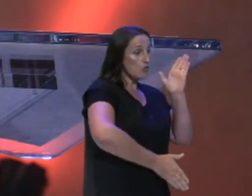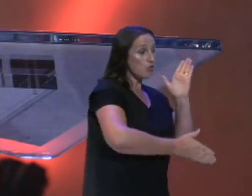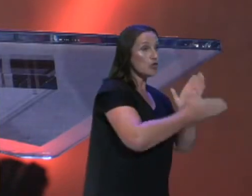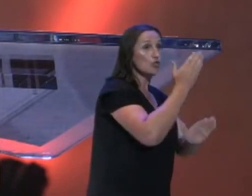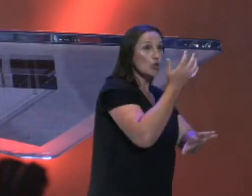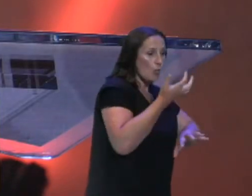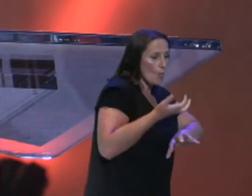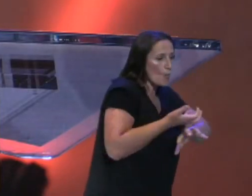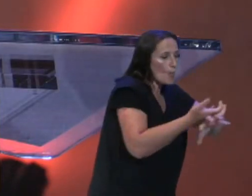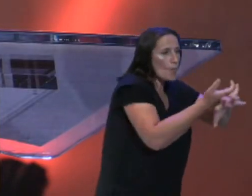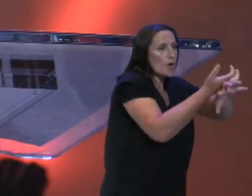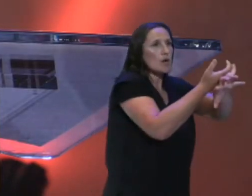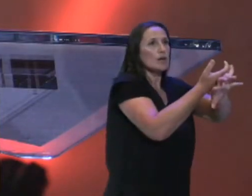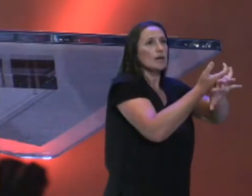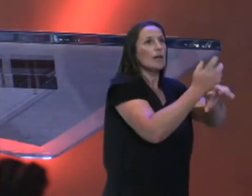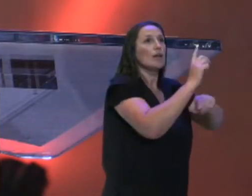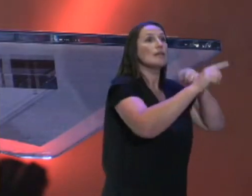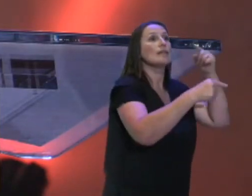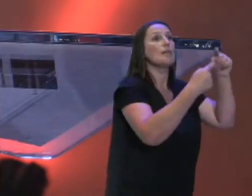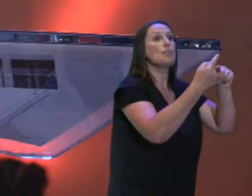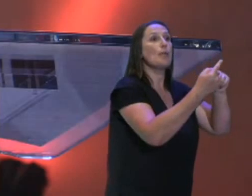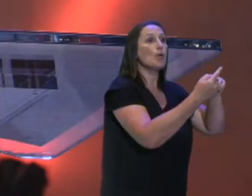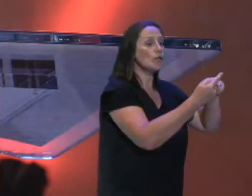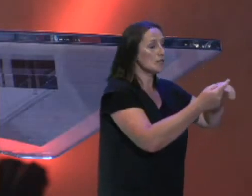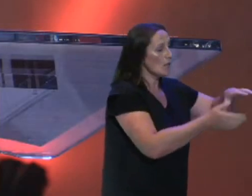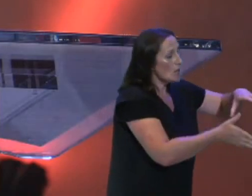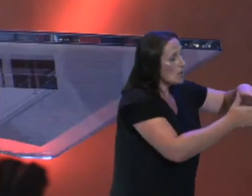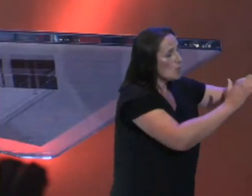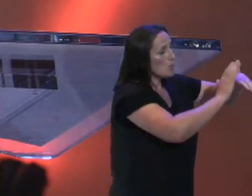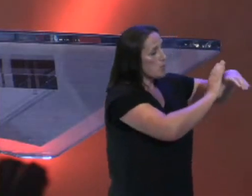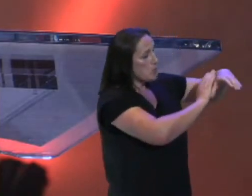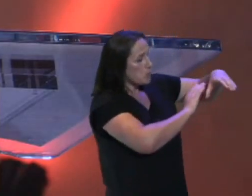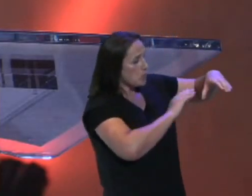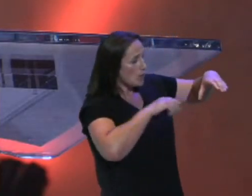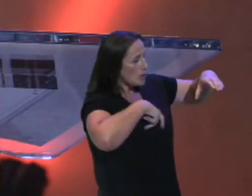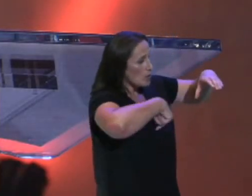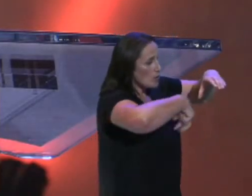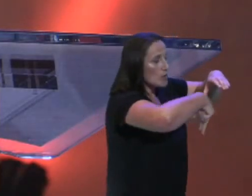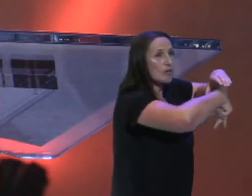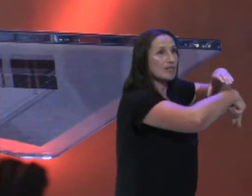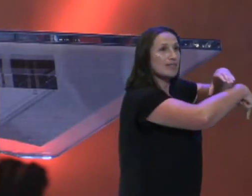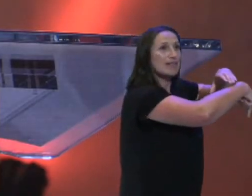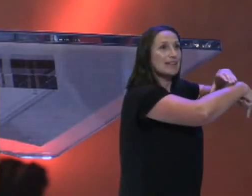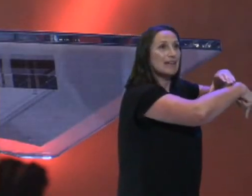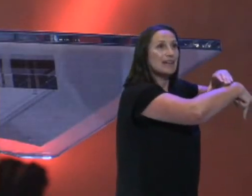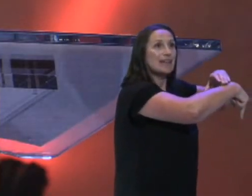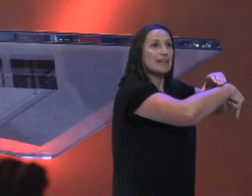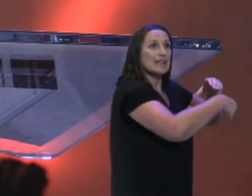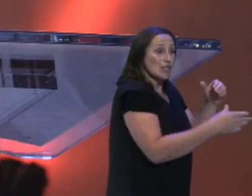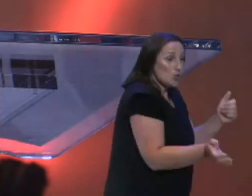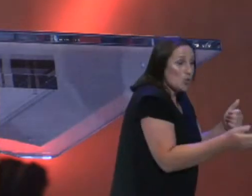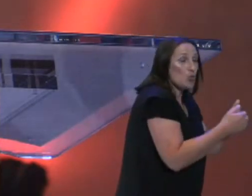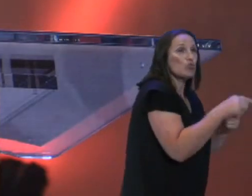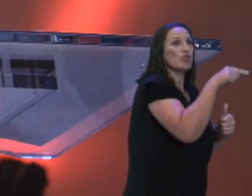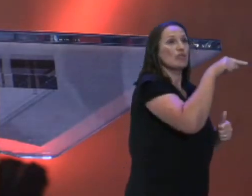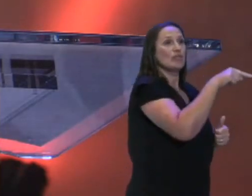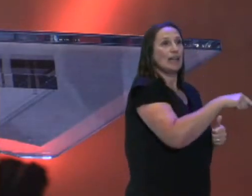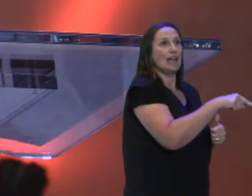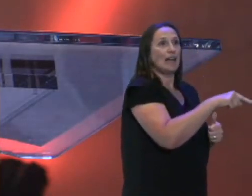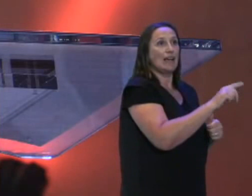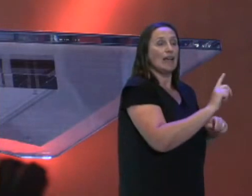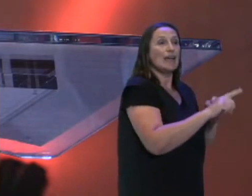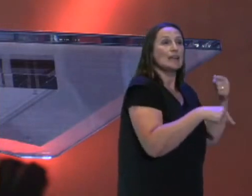numa caverna. E nesses dois lugares Elias se aninhou nas suas